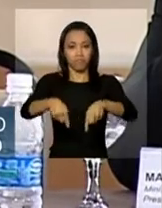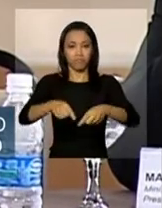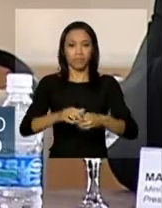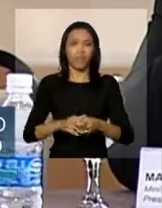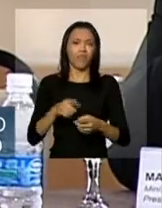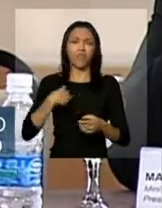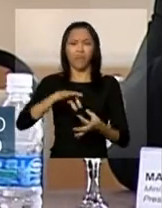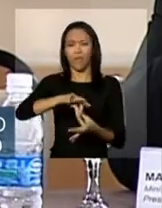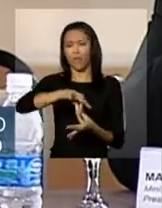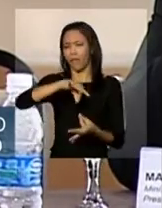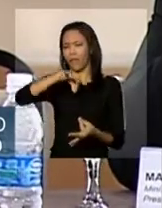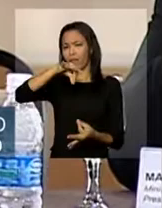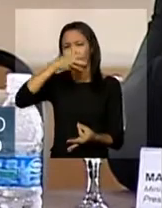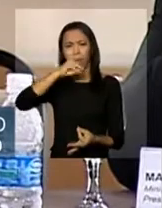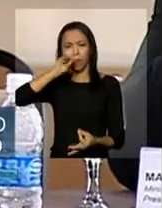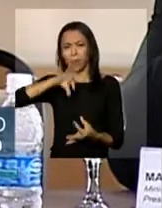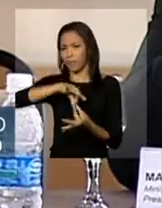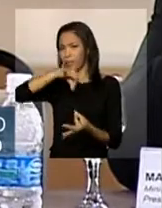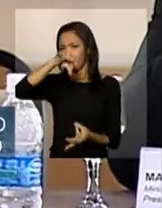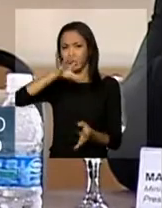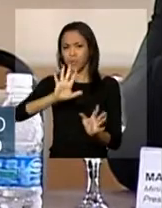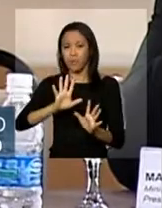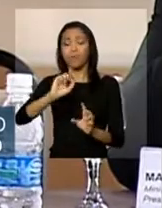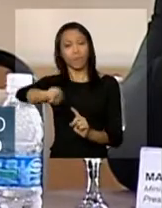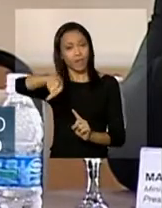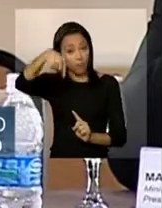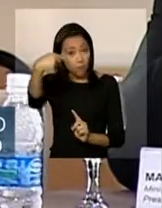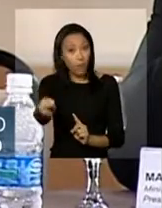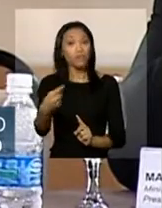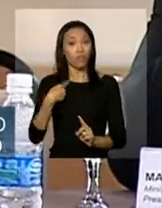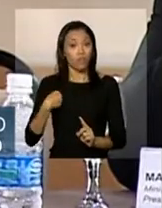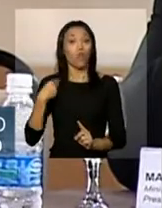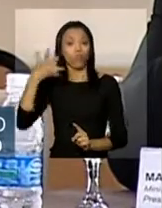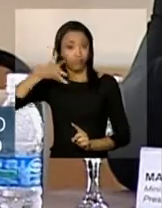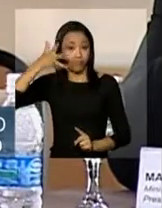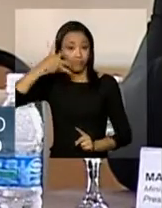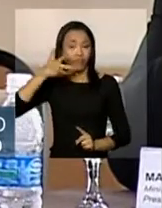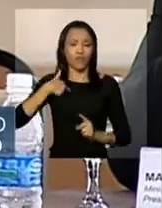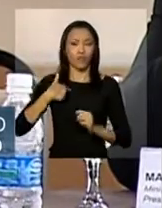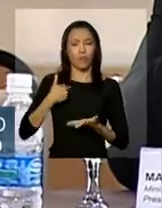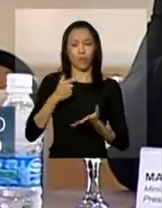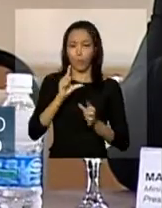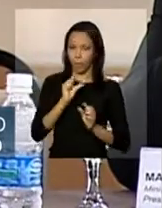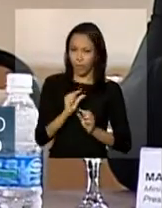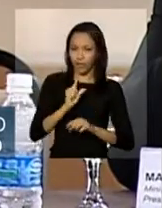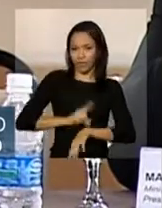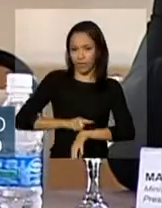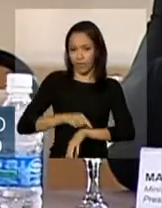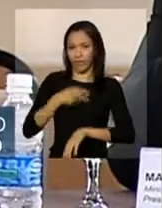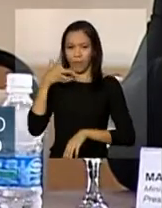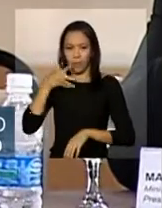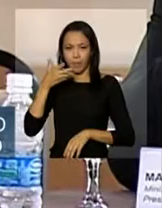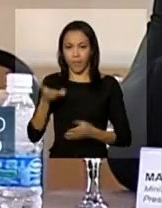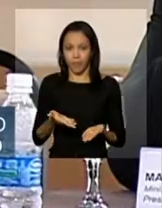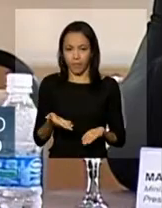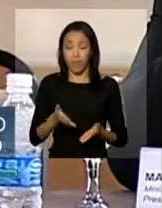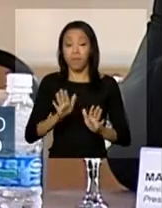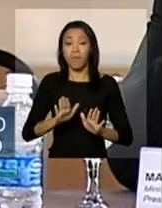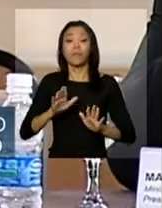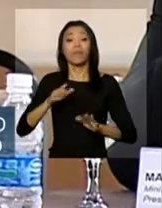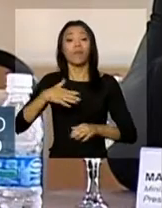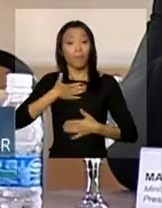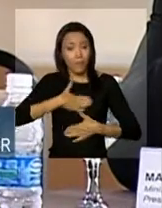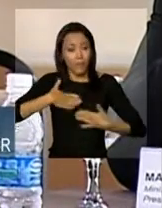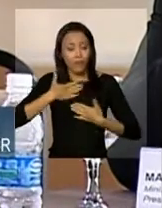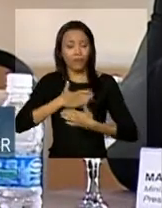vou me estender mais, porque como eu vou fazer uso da palavra mais tarde, então vou poupar um pouco o tempo aqui, mas é um prazer muito